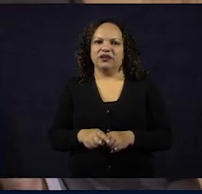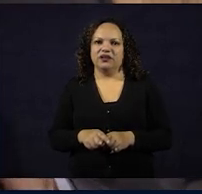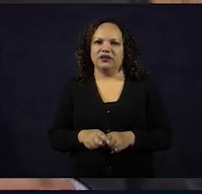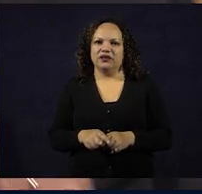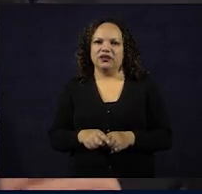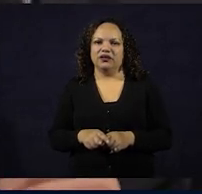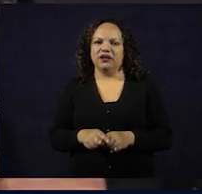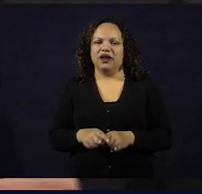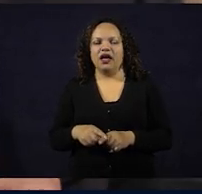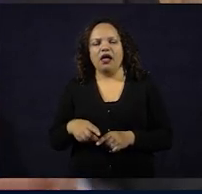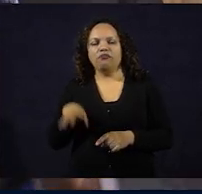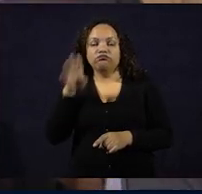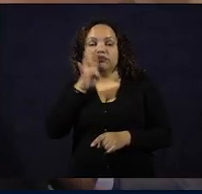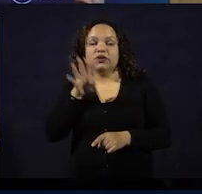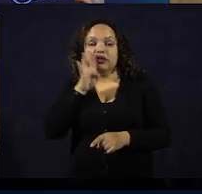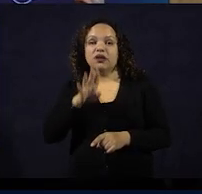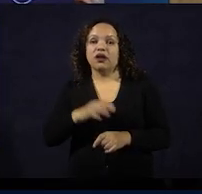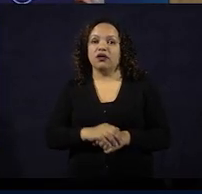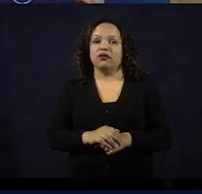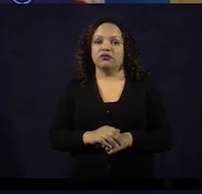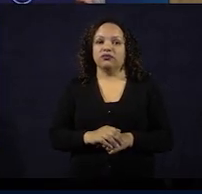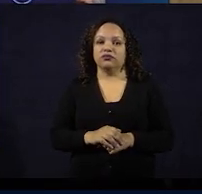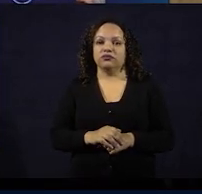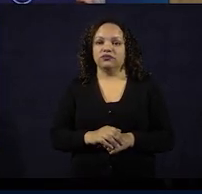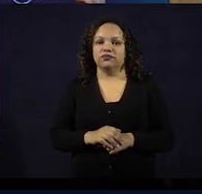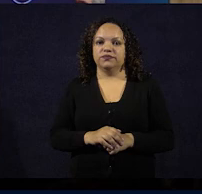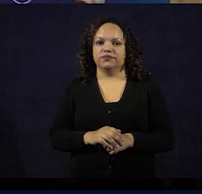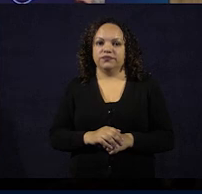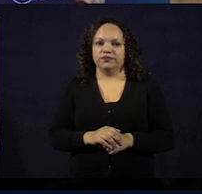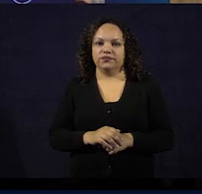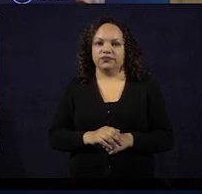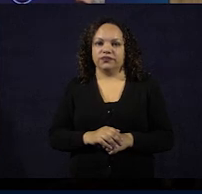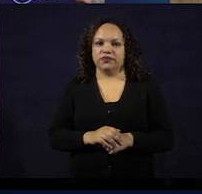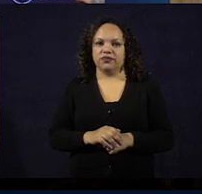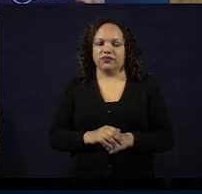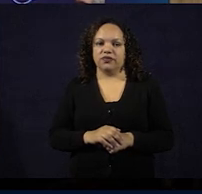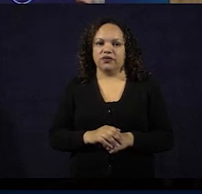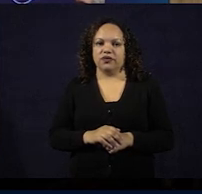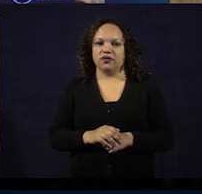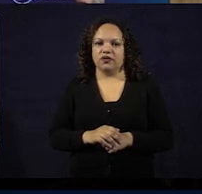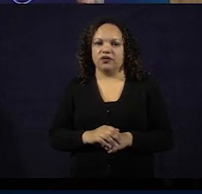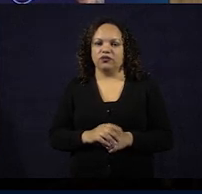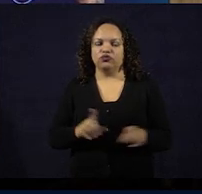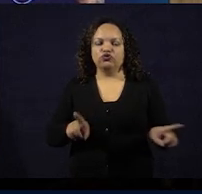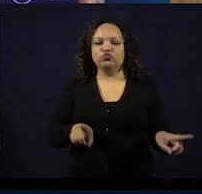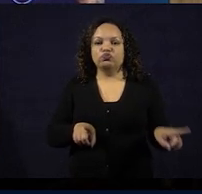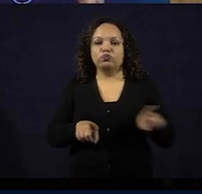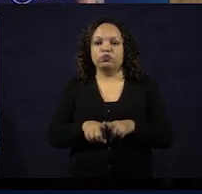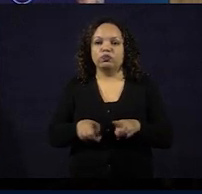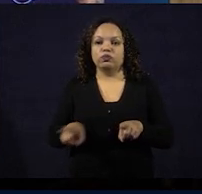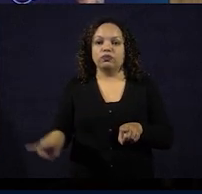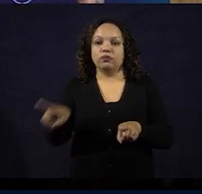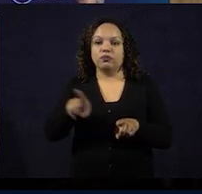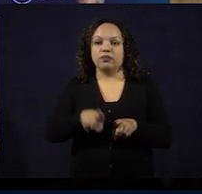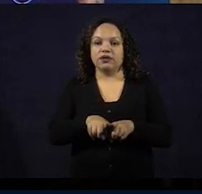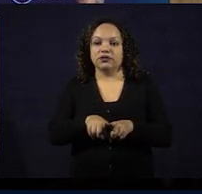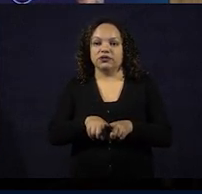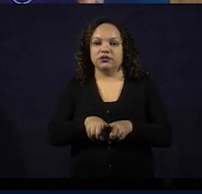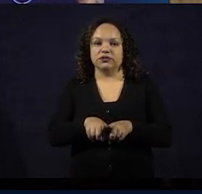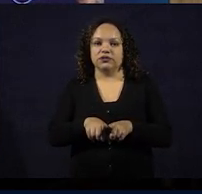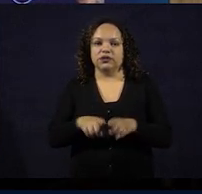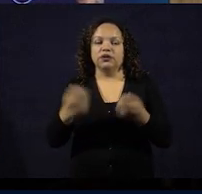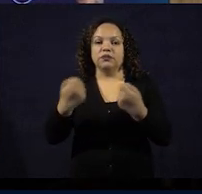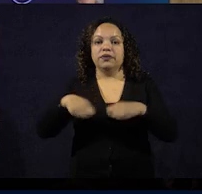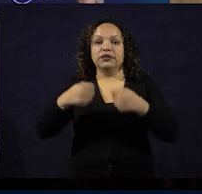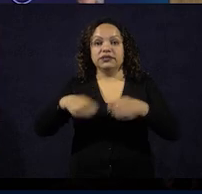assim poxa pegando até um pouco do que foi falar de sociedade sabe então a gente